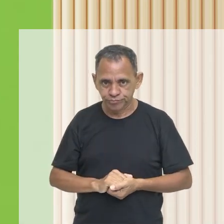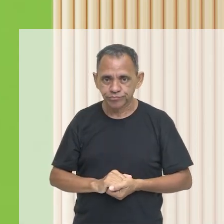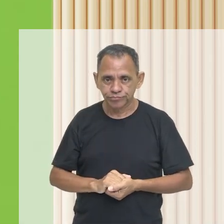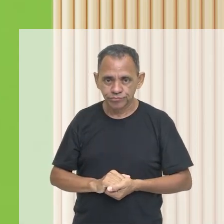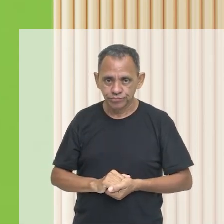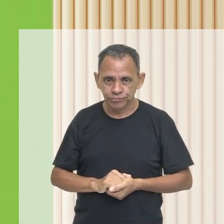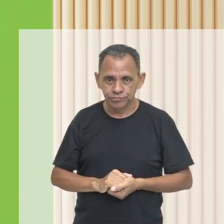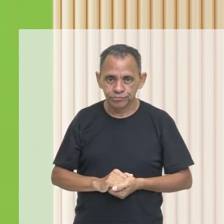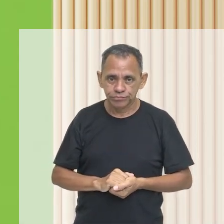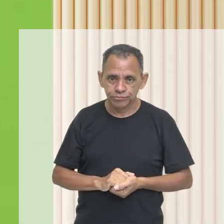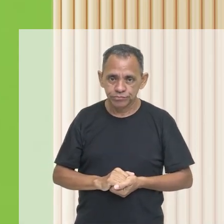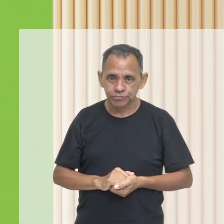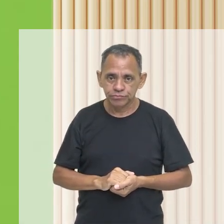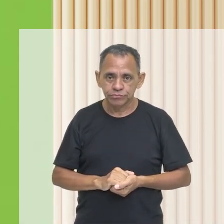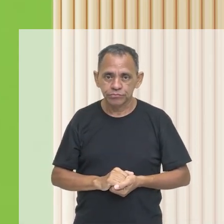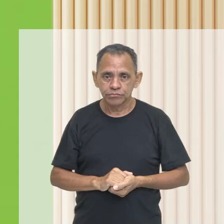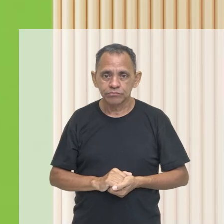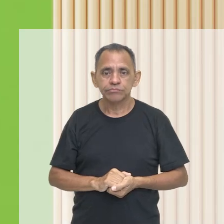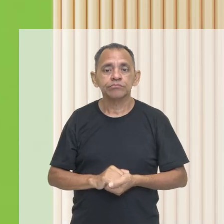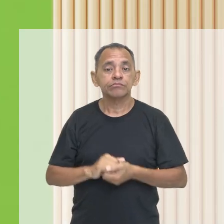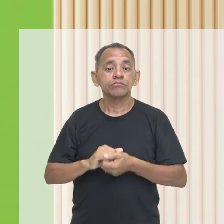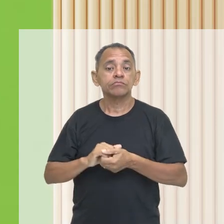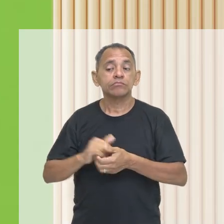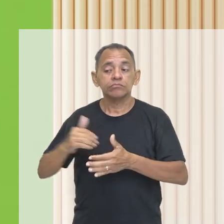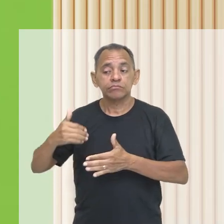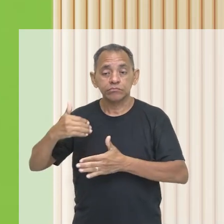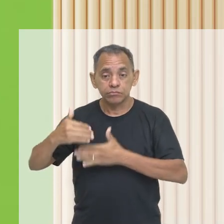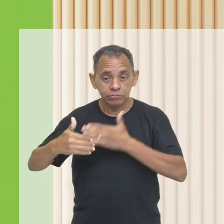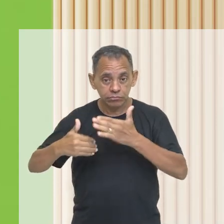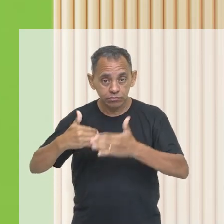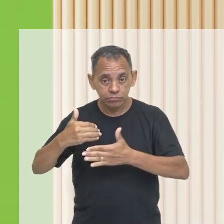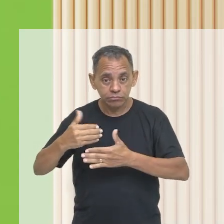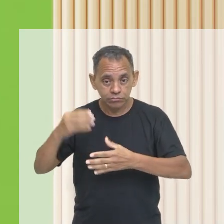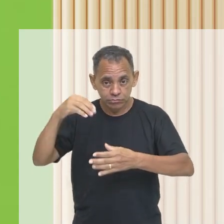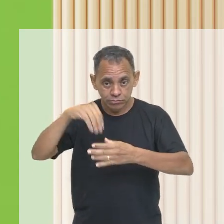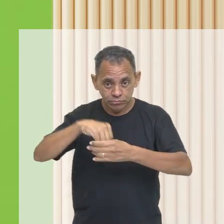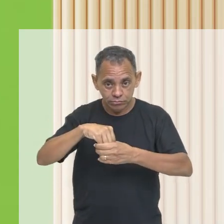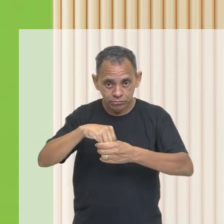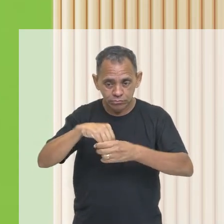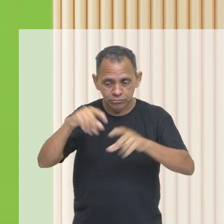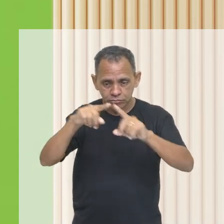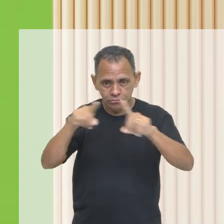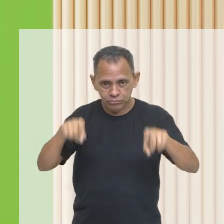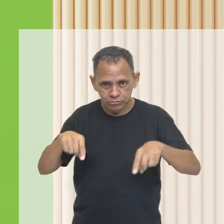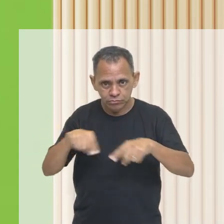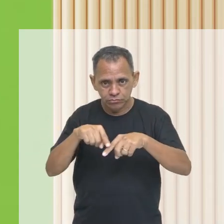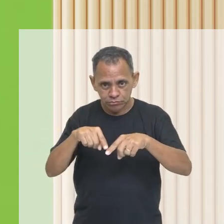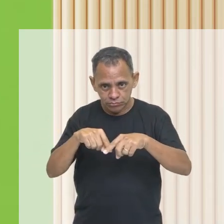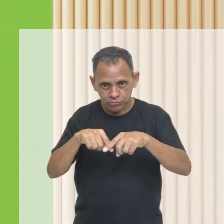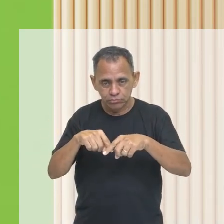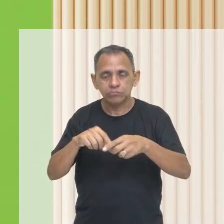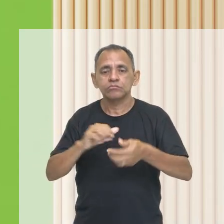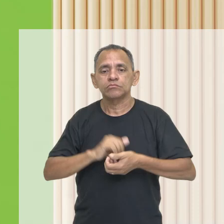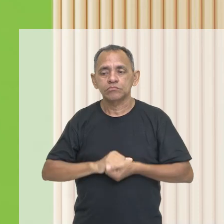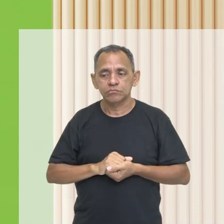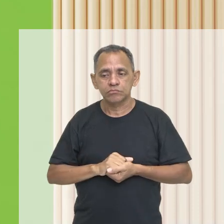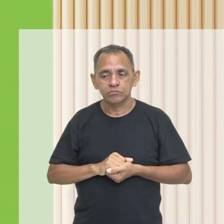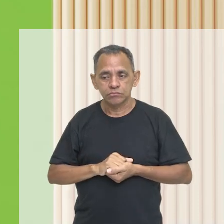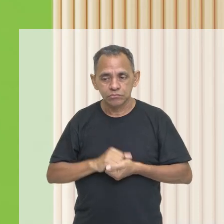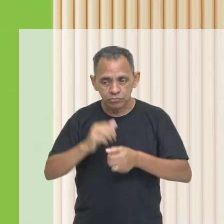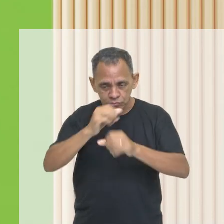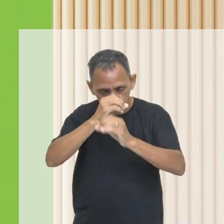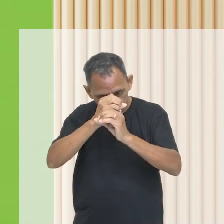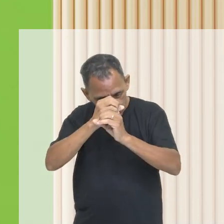pesquisadores, dois cientistas, que desenvolveram em laboratório um experimento